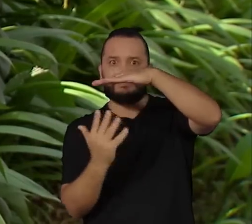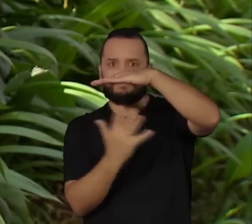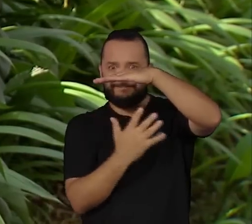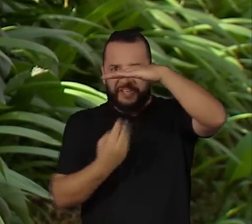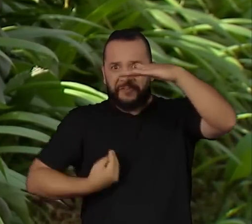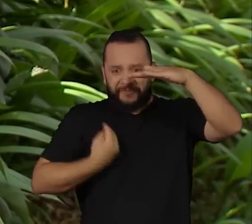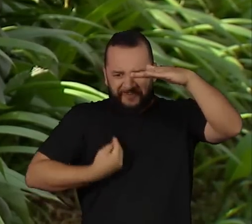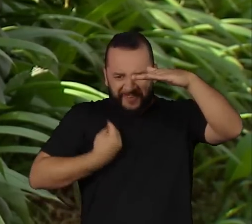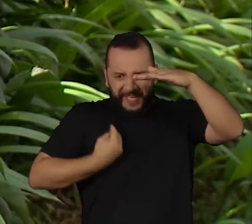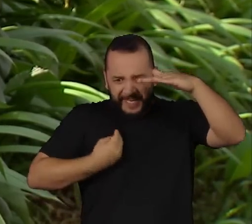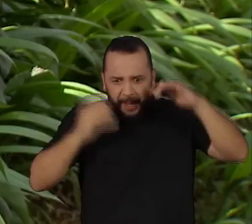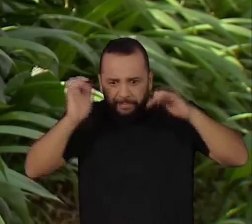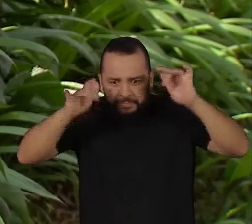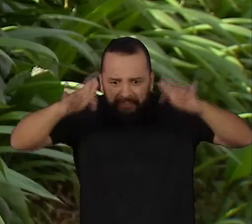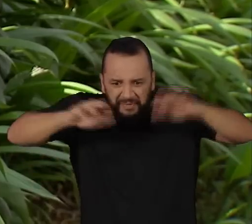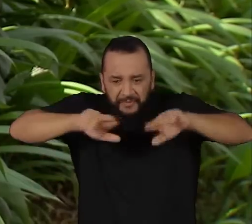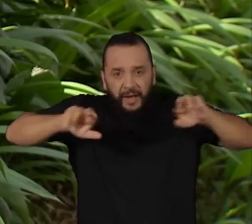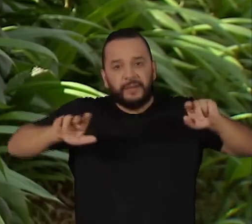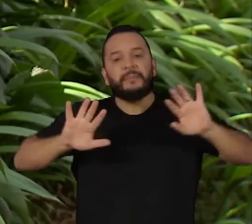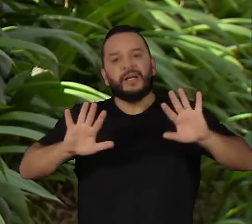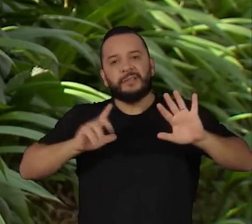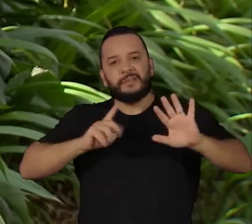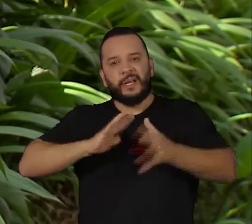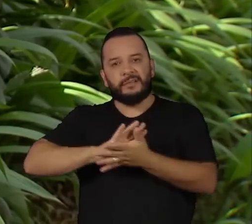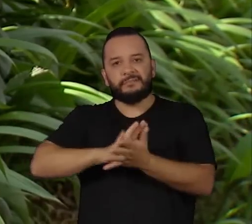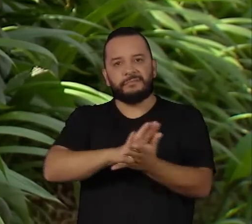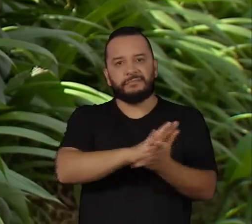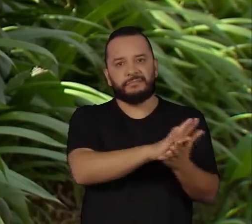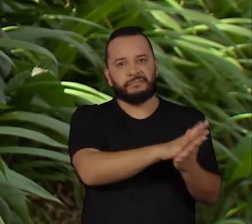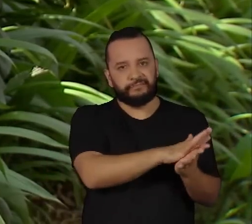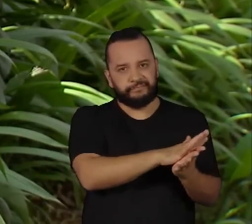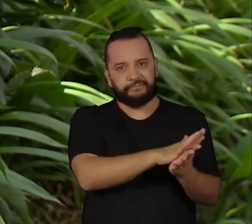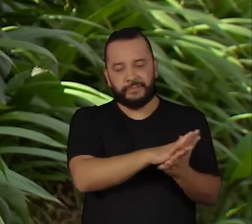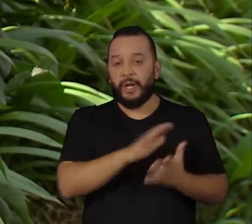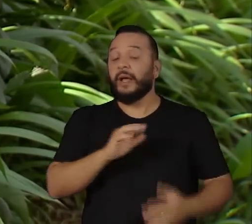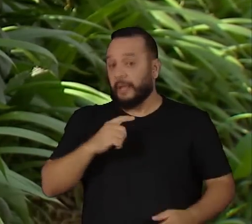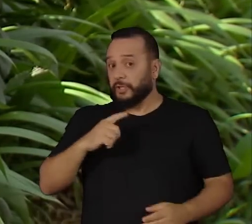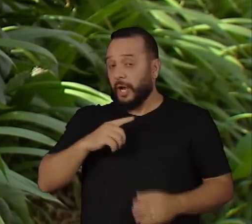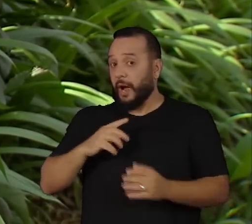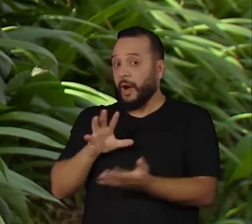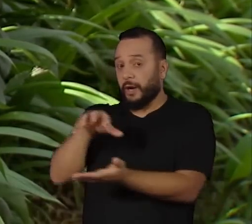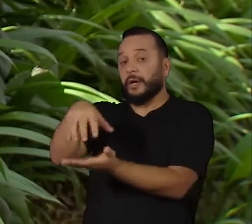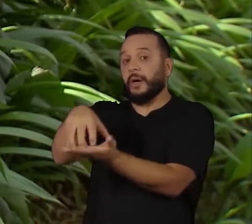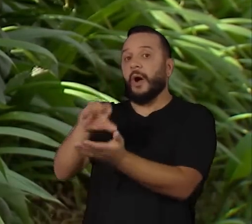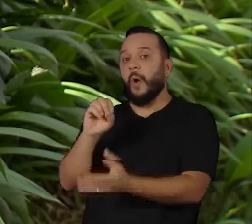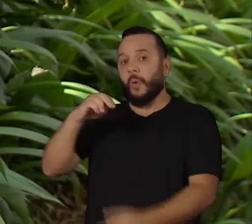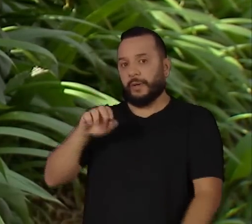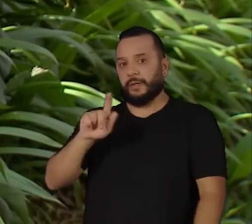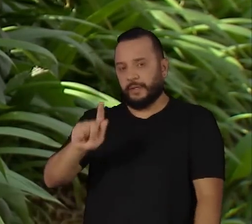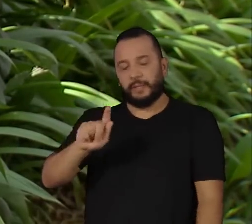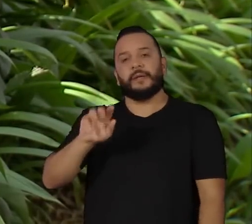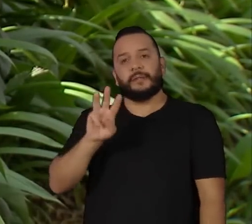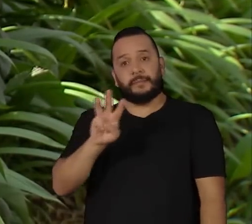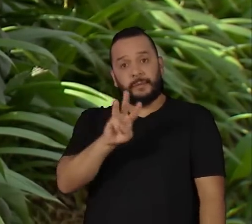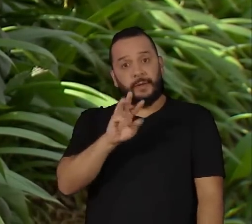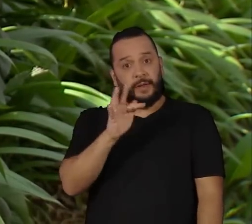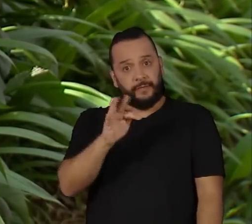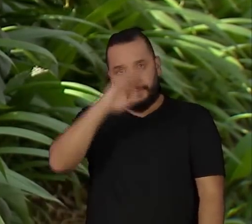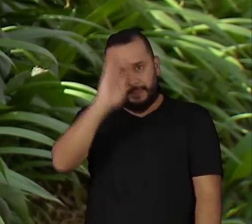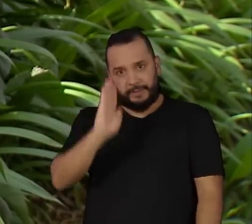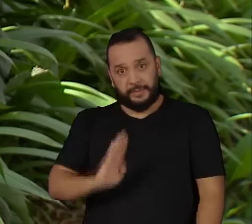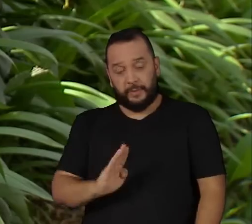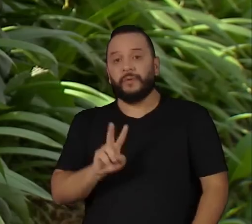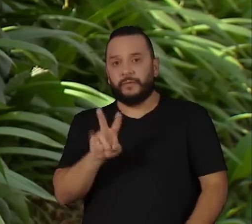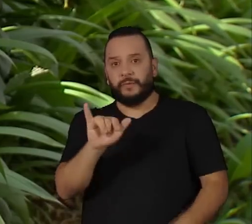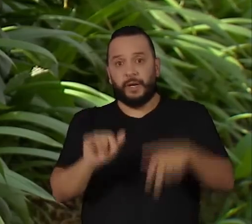marinha, está muito ameaçado. A ONG WWF Brasil vai ampliar nos municípios da região Nordeste,